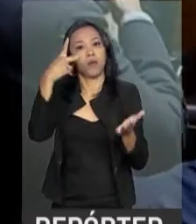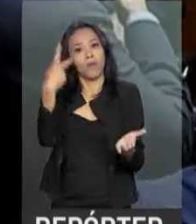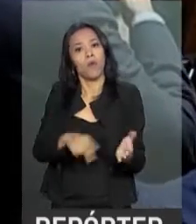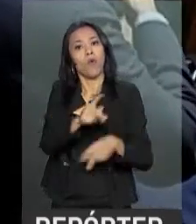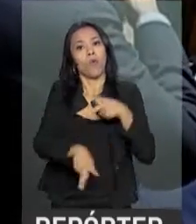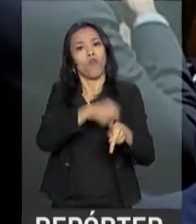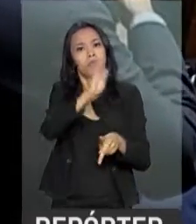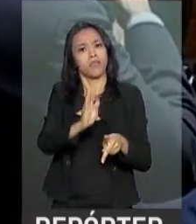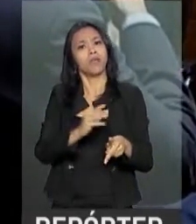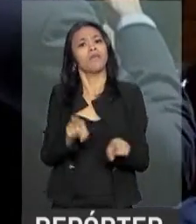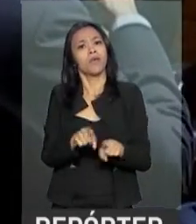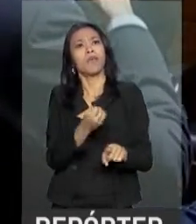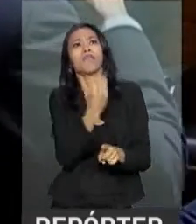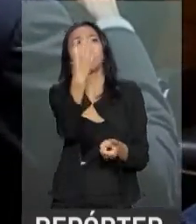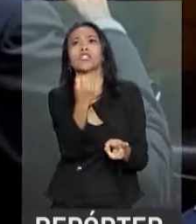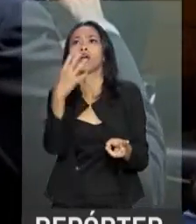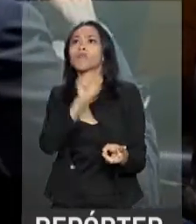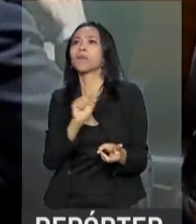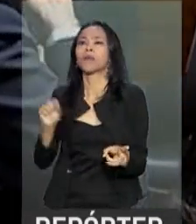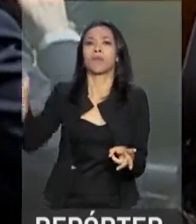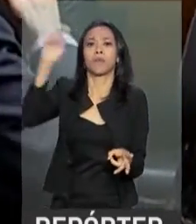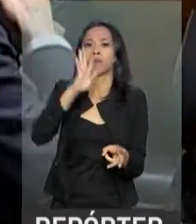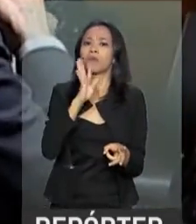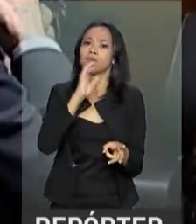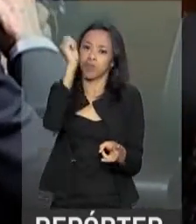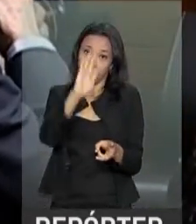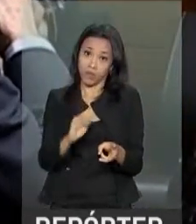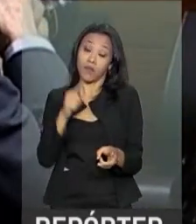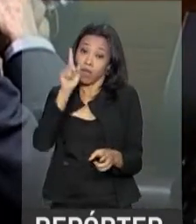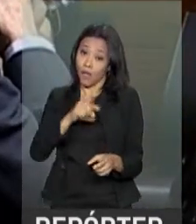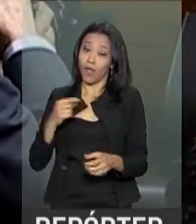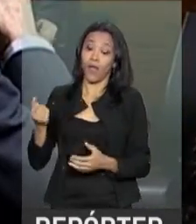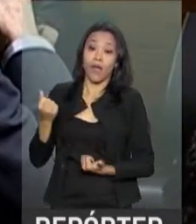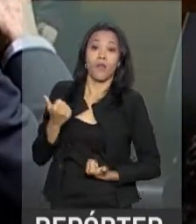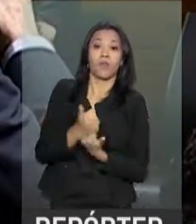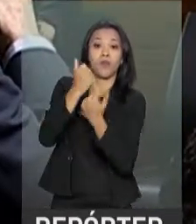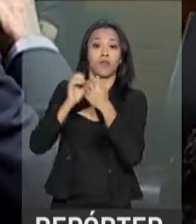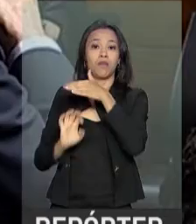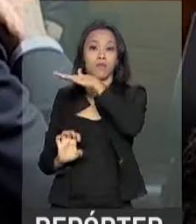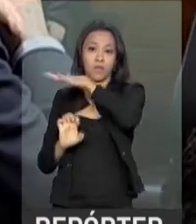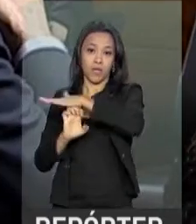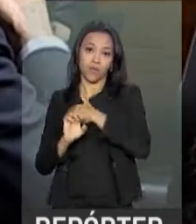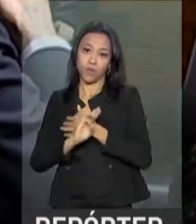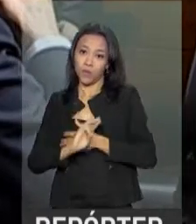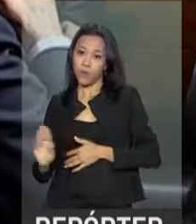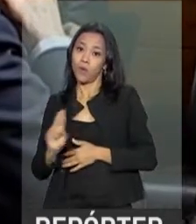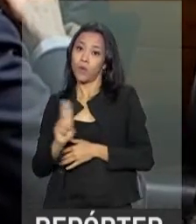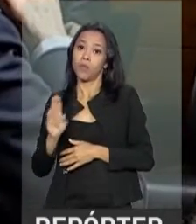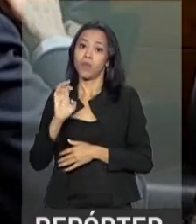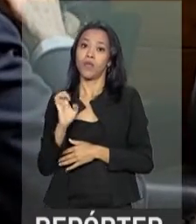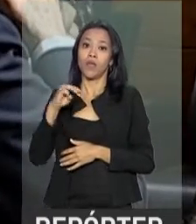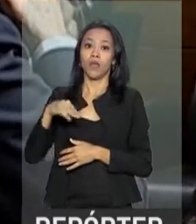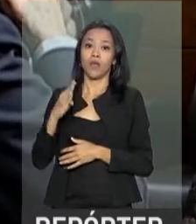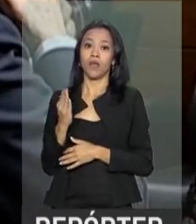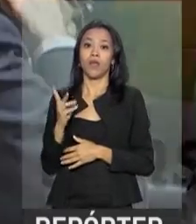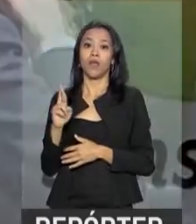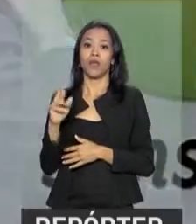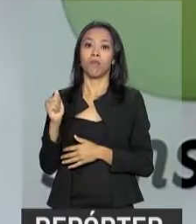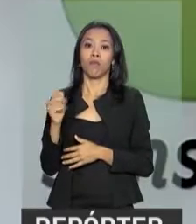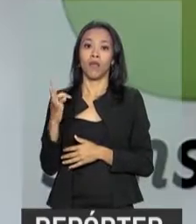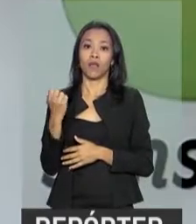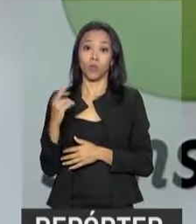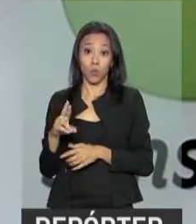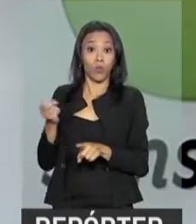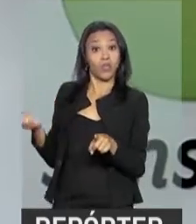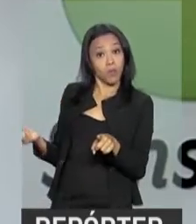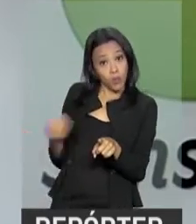executadas e promovidas pela embratur autarquia do ministério do turismo que terá nova presidente já na cerimônia de